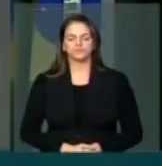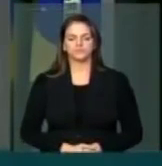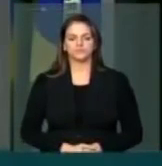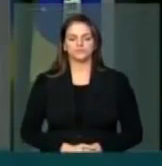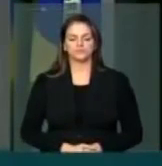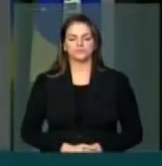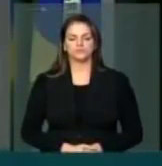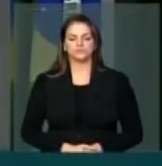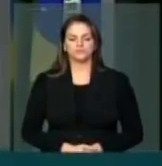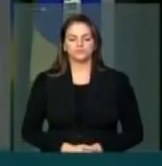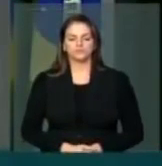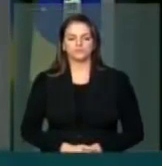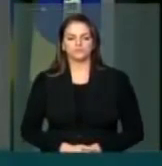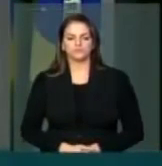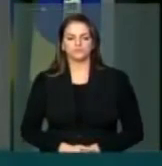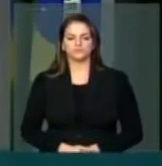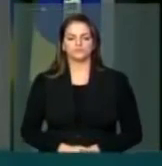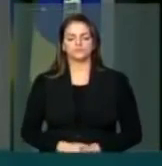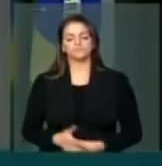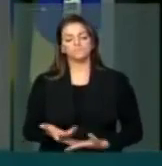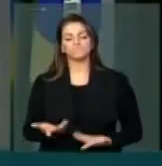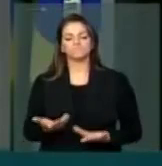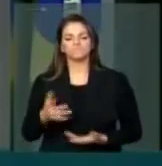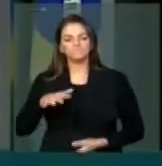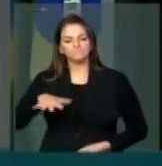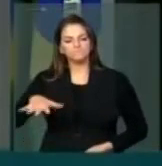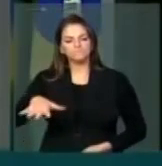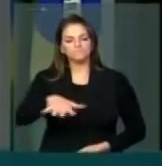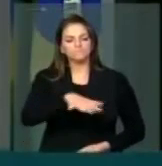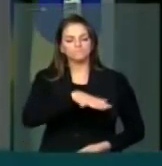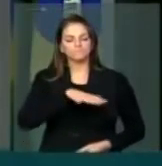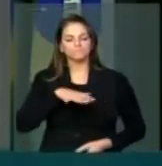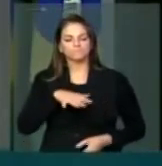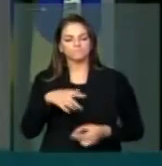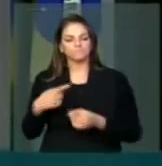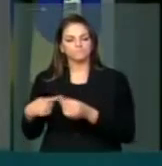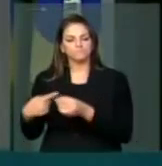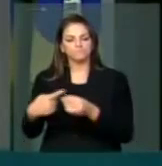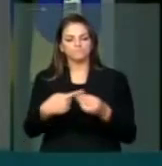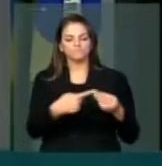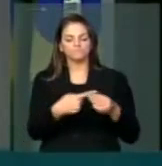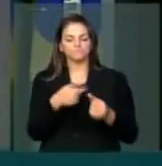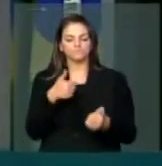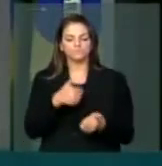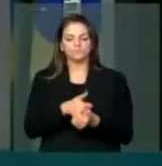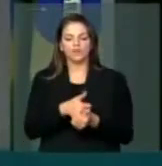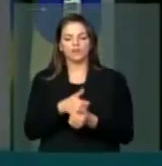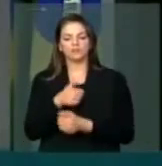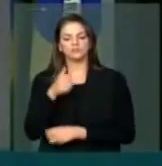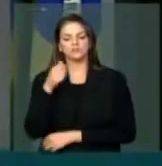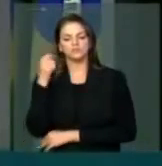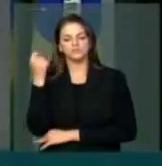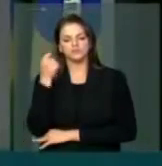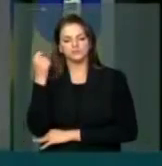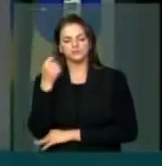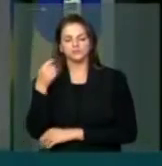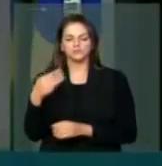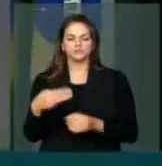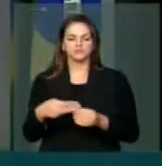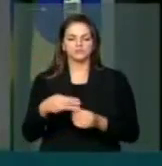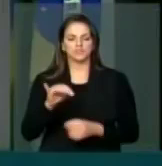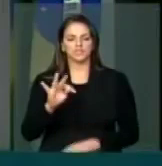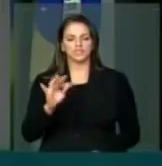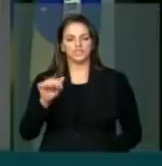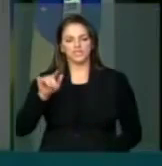está trabalhando lá. Então, de certa forma, o grande fluxo que nós temos na fronteira do Rio Grande do Sul, no município de Itaqui,